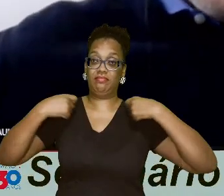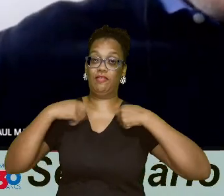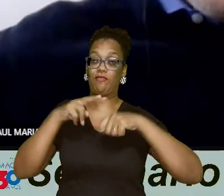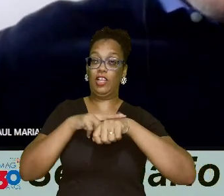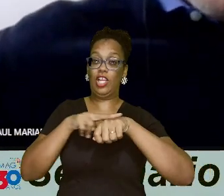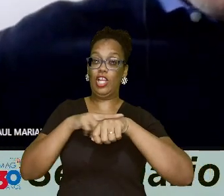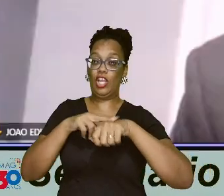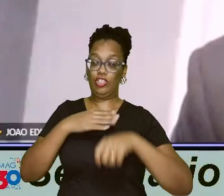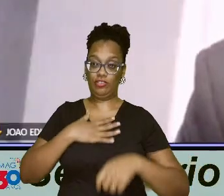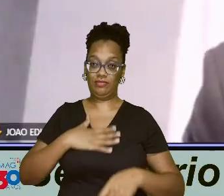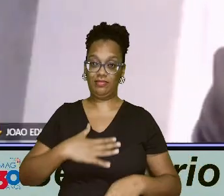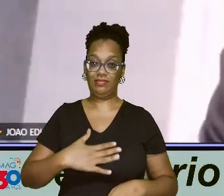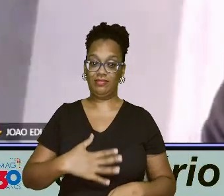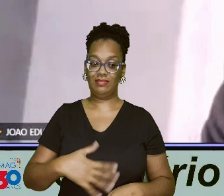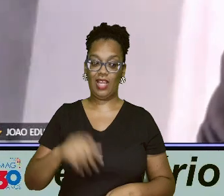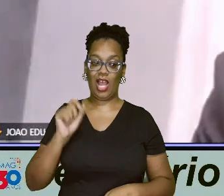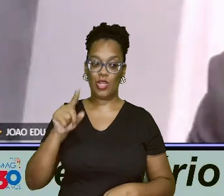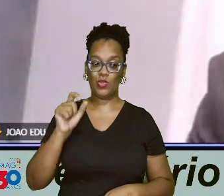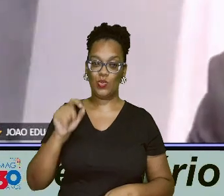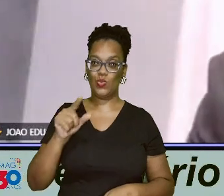camisa predominantemente azul,